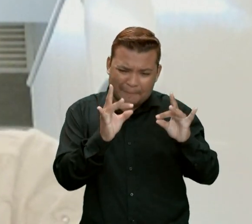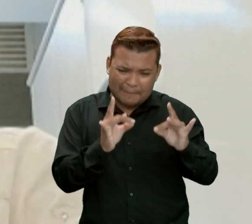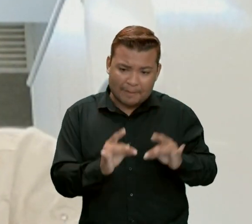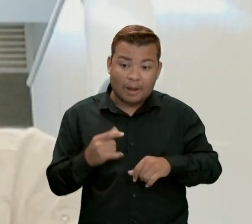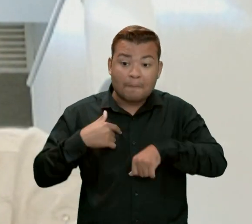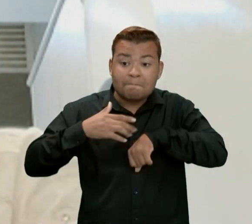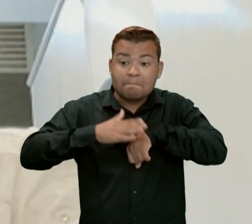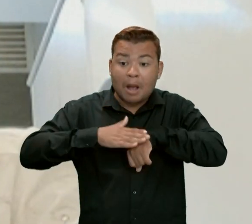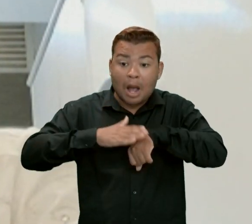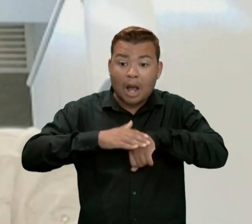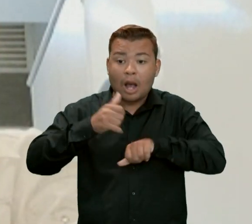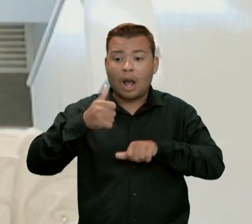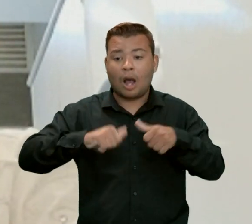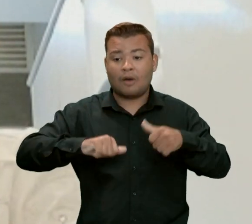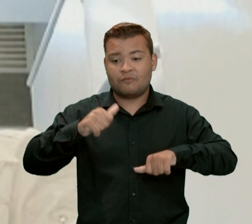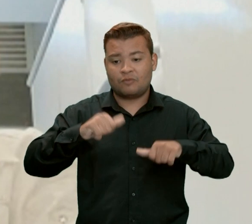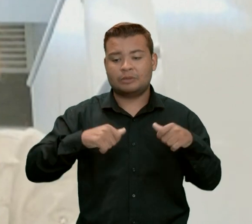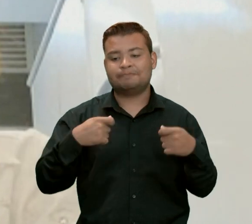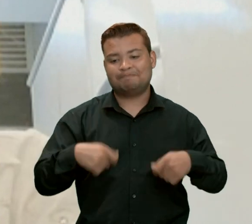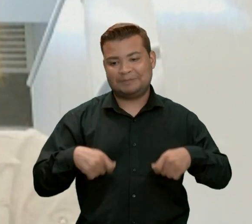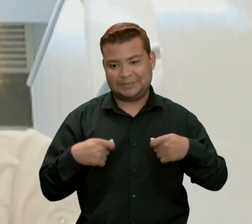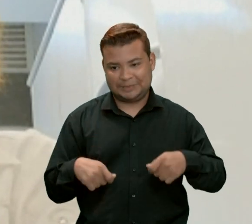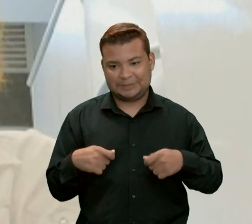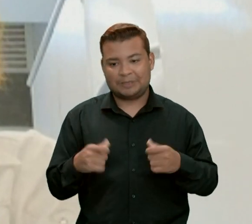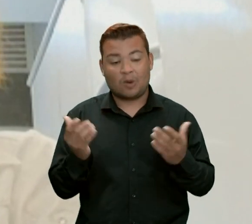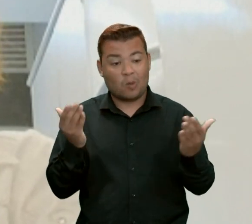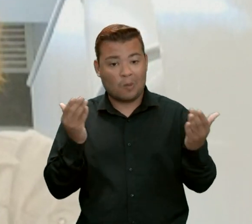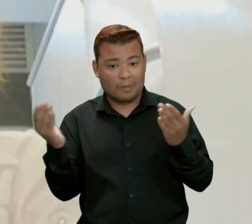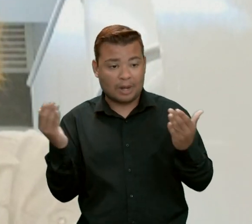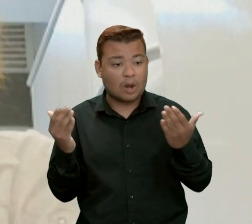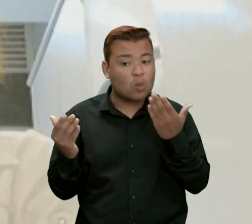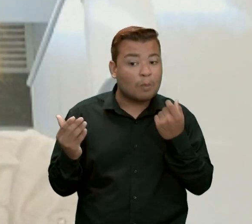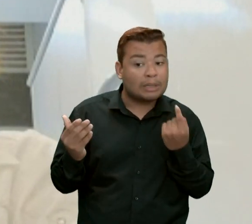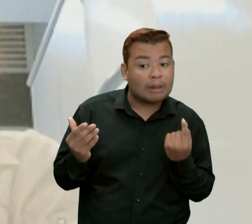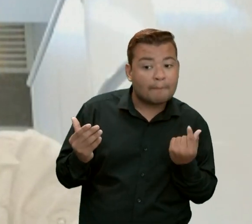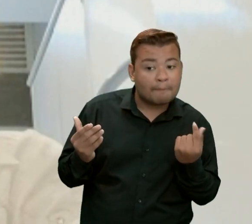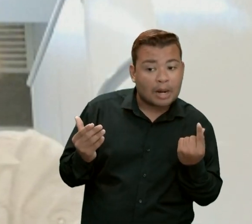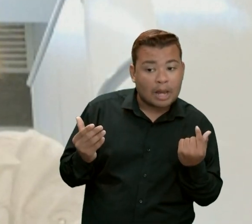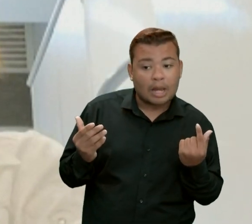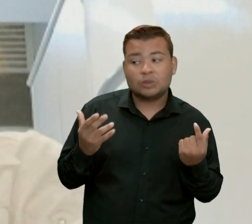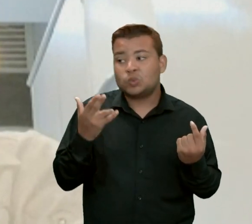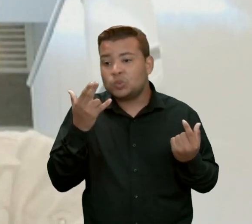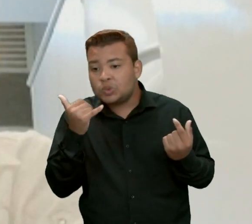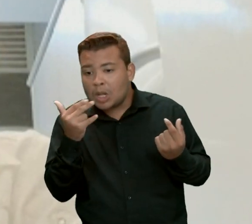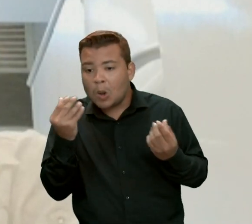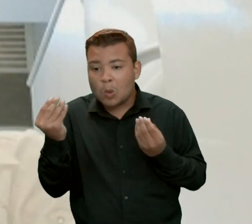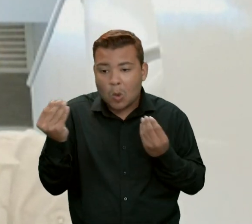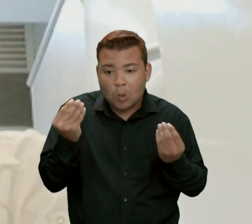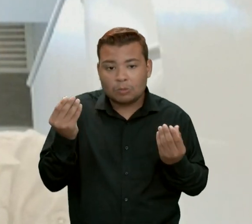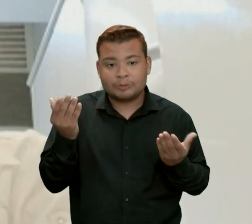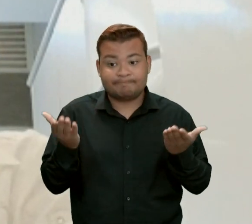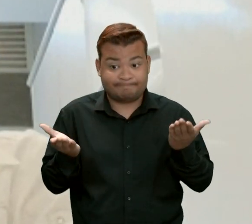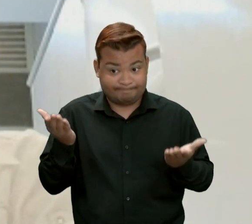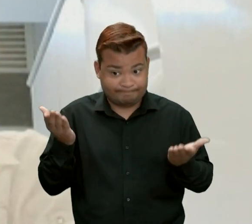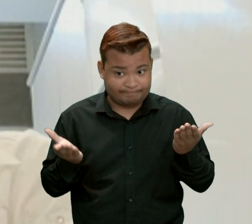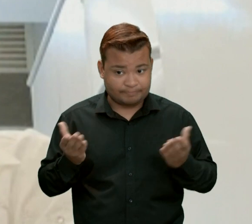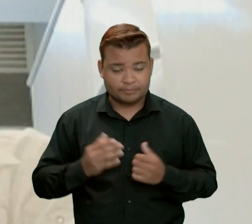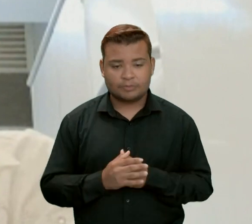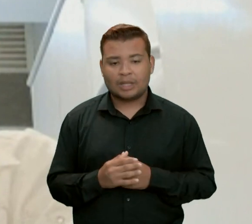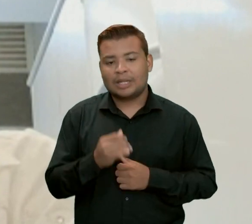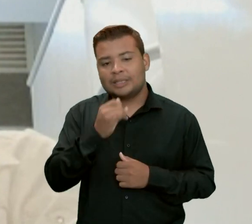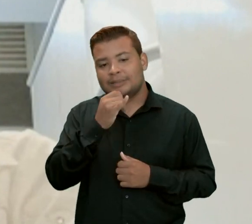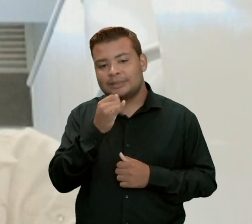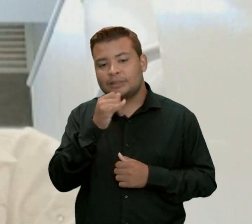avaliar em relação ao preço dos alimentos. Se a gente for verificar um suco de laranja